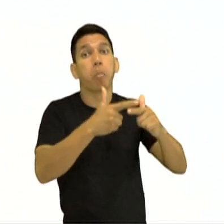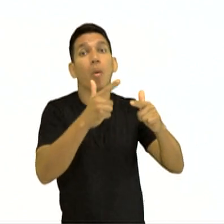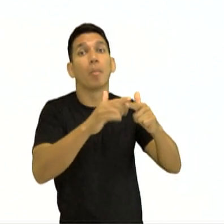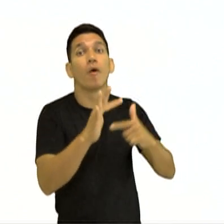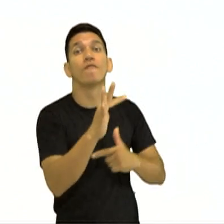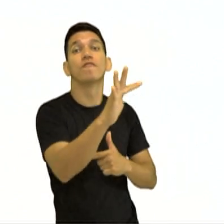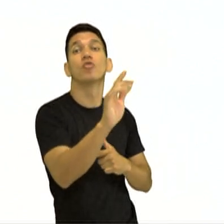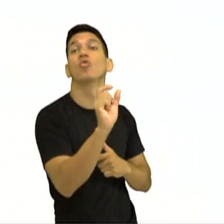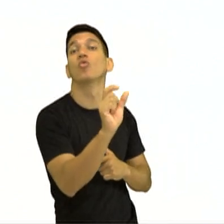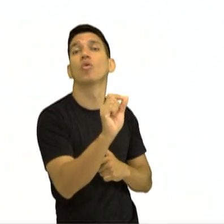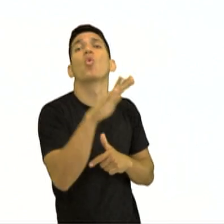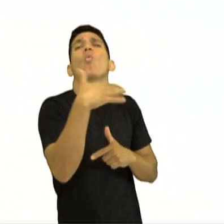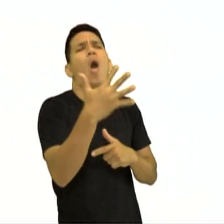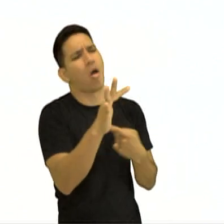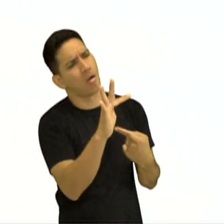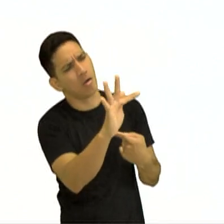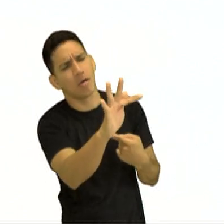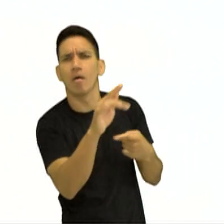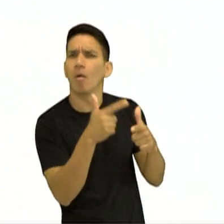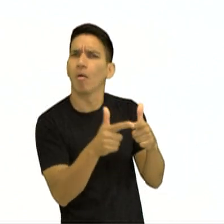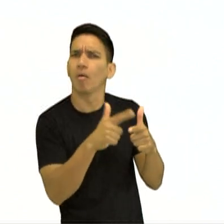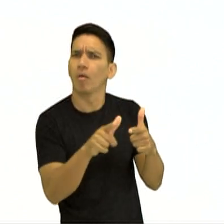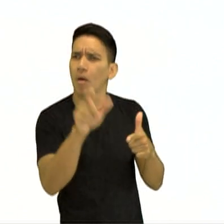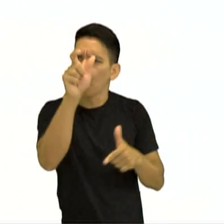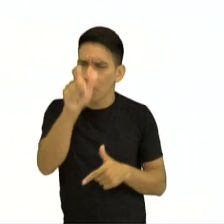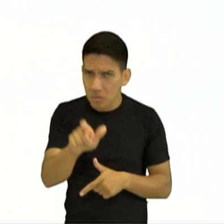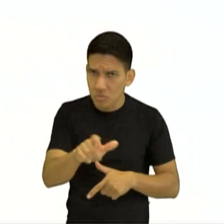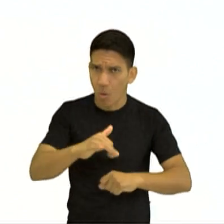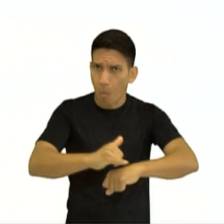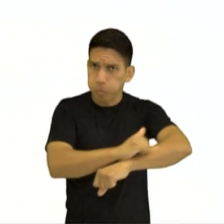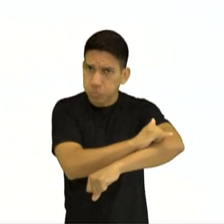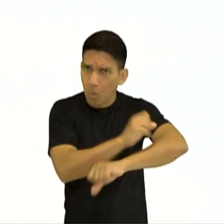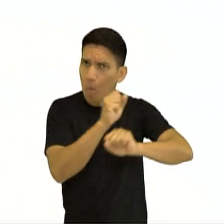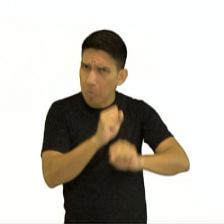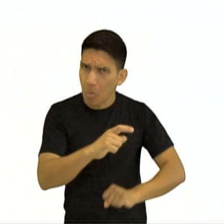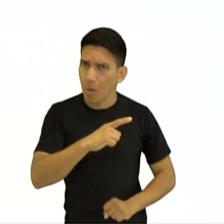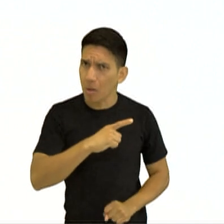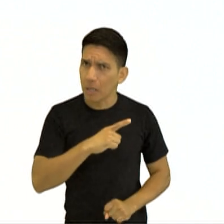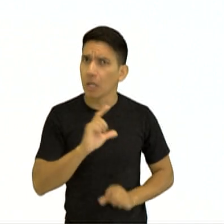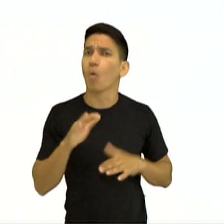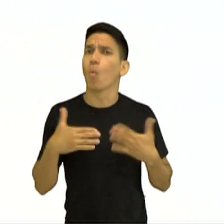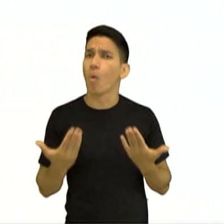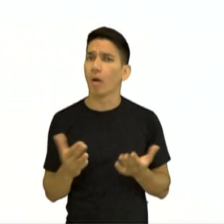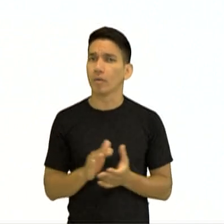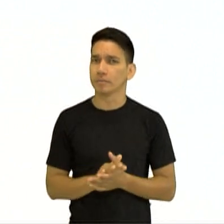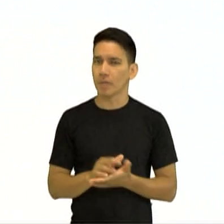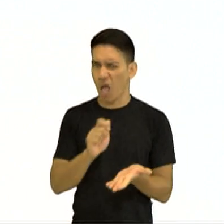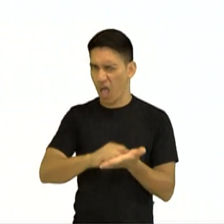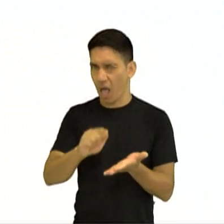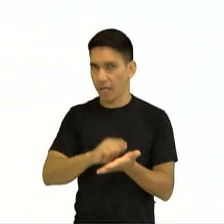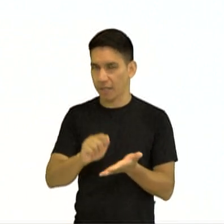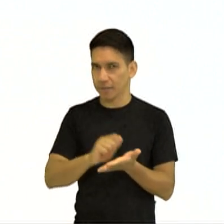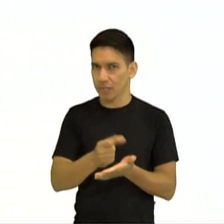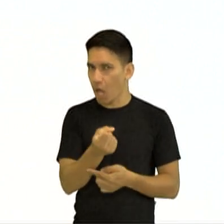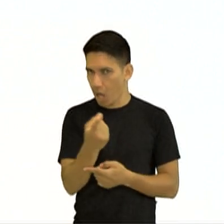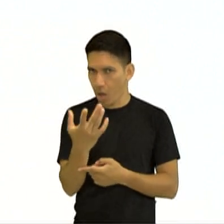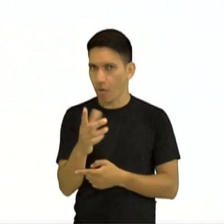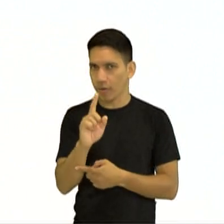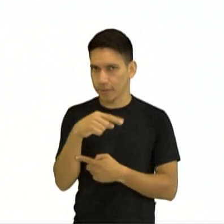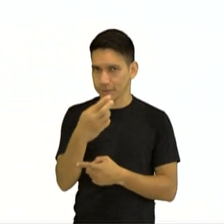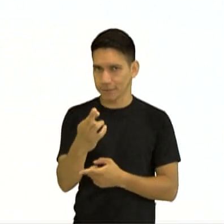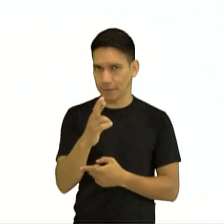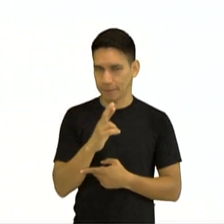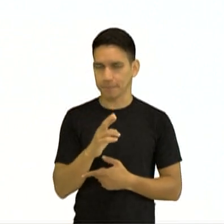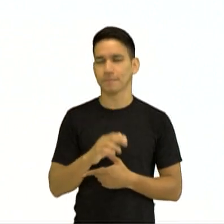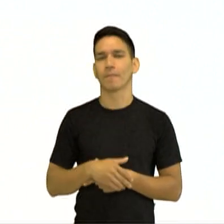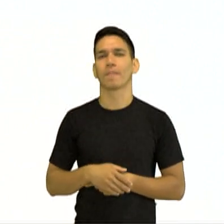outros problemas. Que problemas são esses que uma pessoa obesa pode vir a desenvolver? Anota aí alguns e aí a